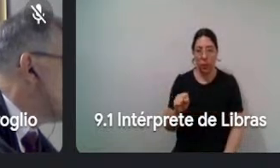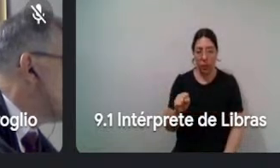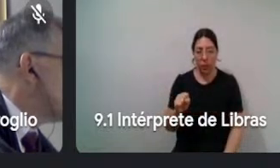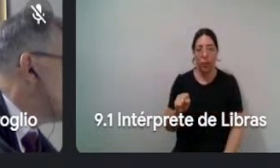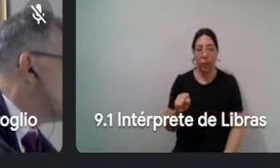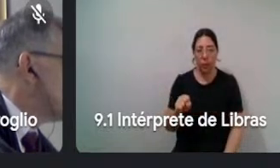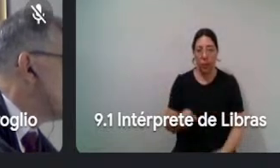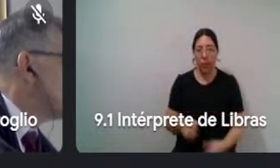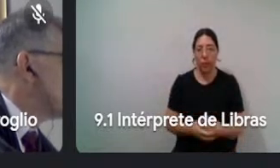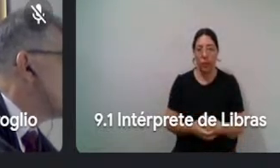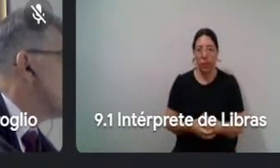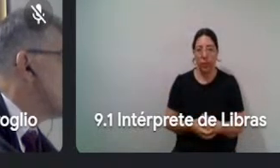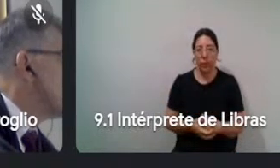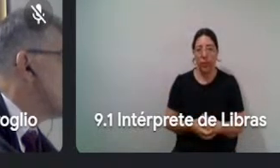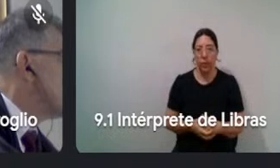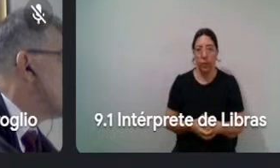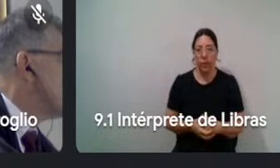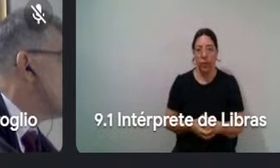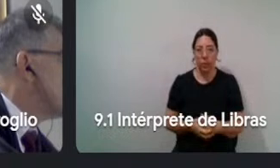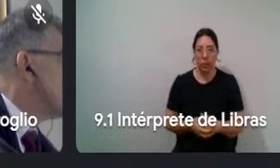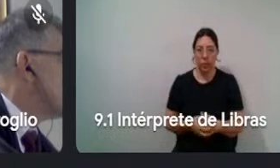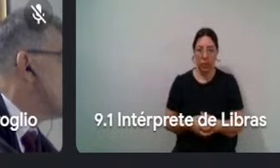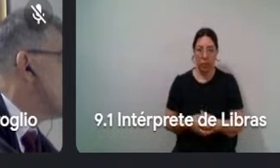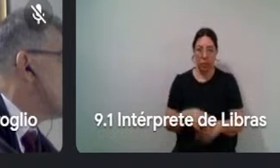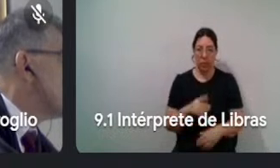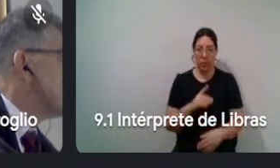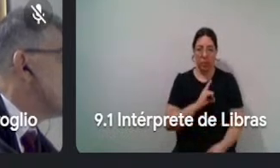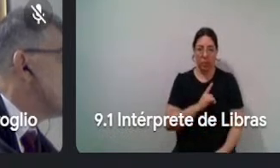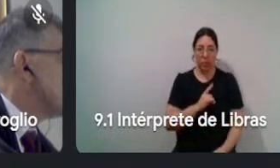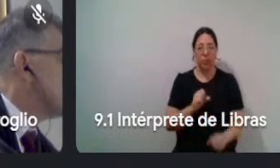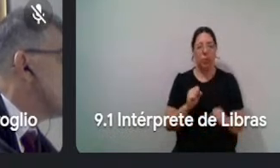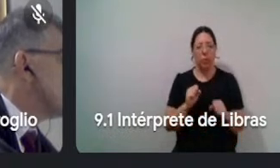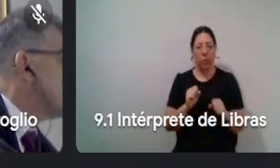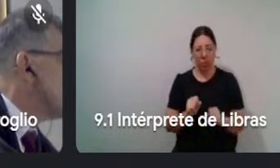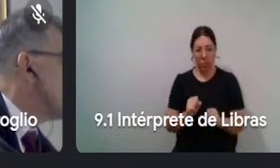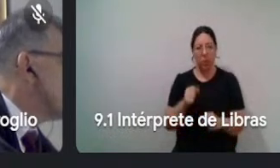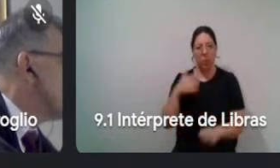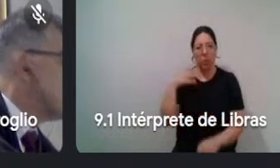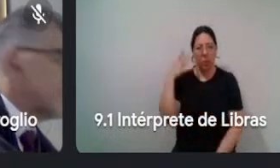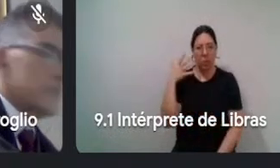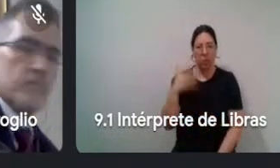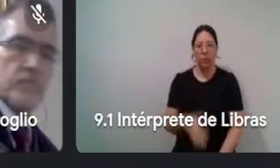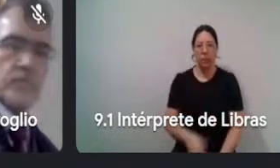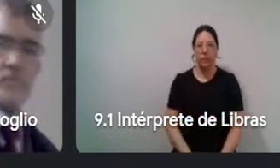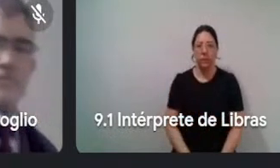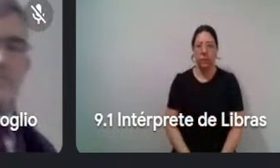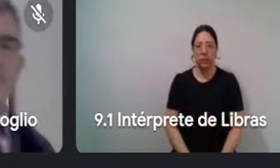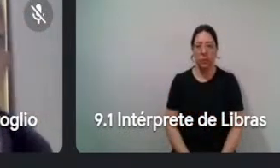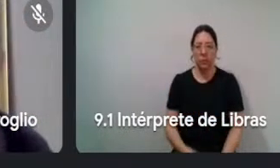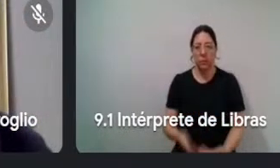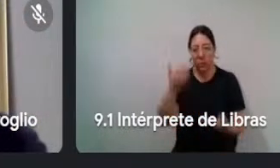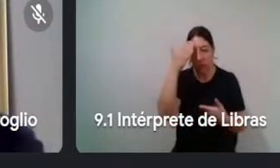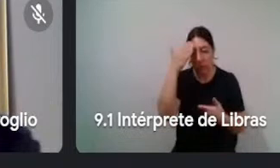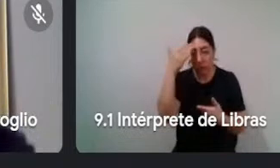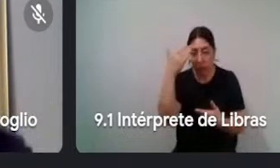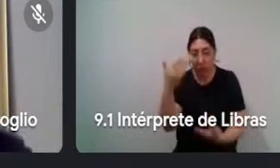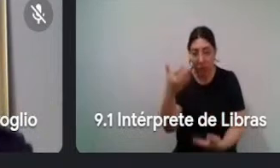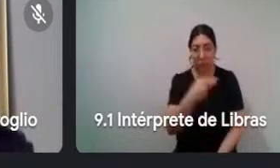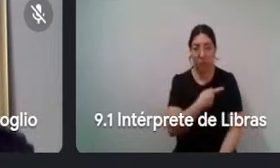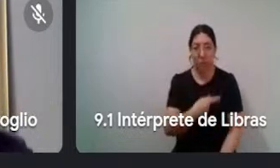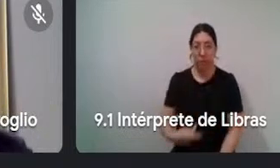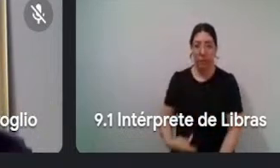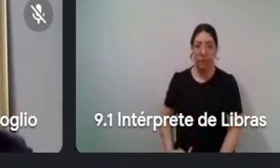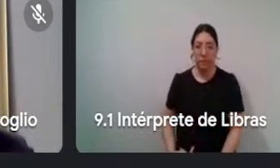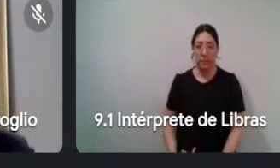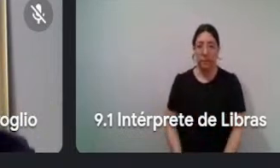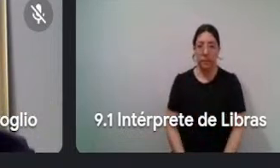Tocantins. Embargador Lamounier, Vossa Excelência está com a palavra. Agradeço, senhor presidente. Então, passarei